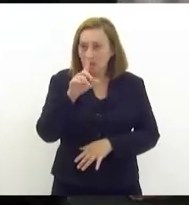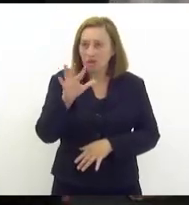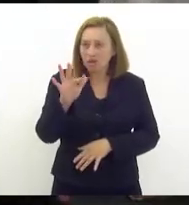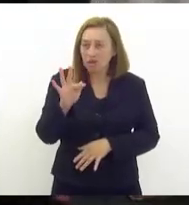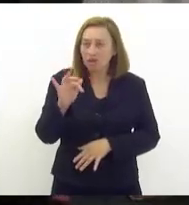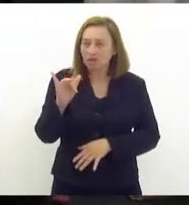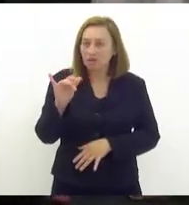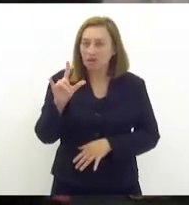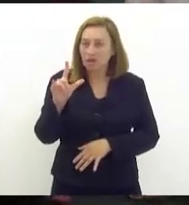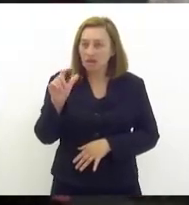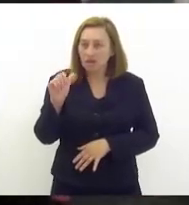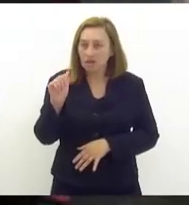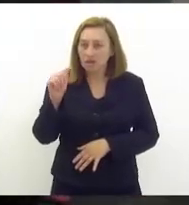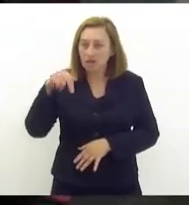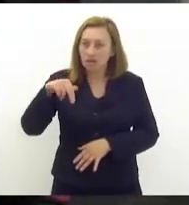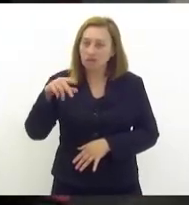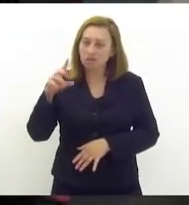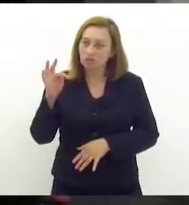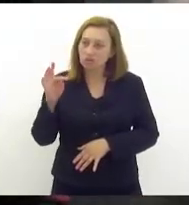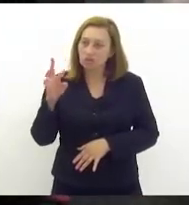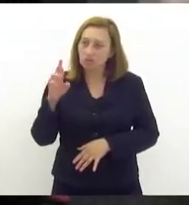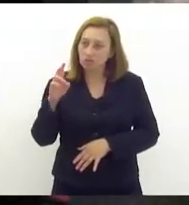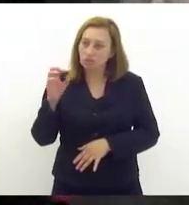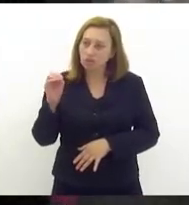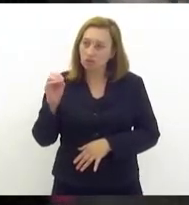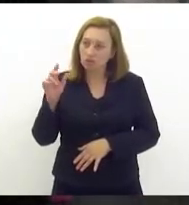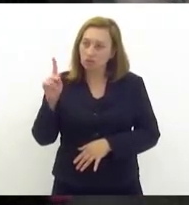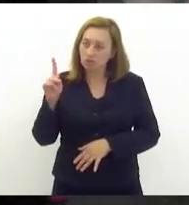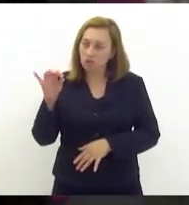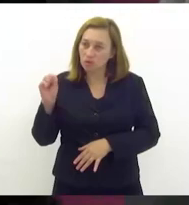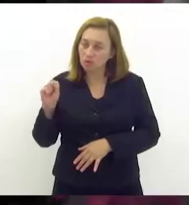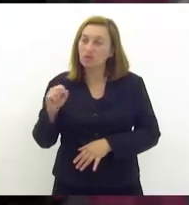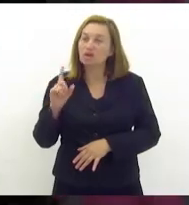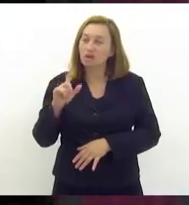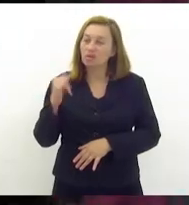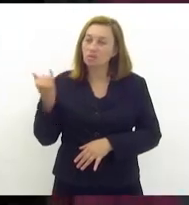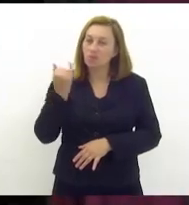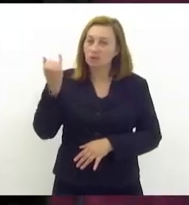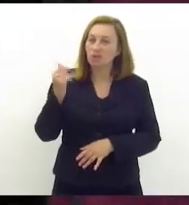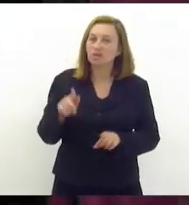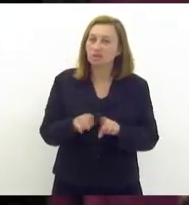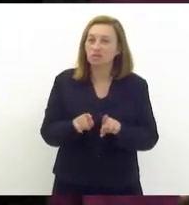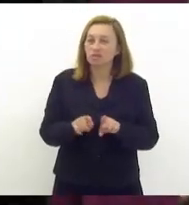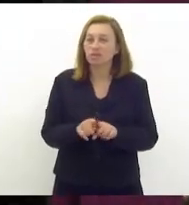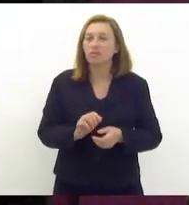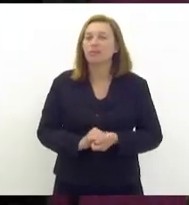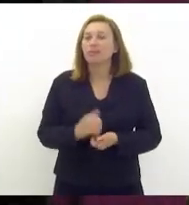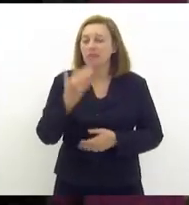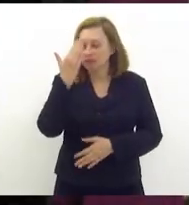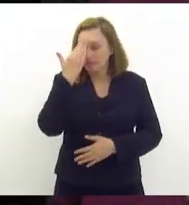que também são muito importantes dentro desse processo Então queria agradecer